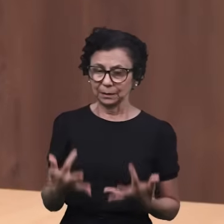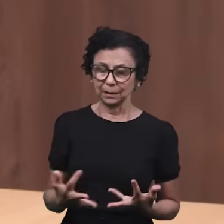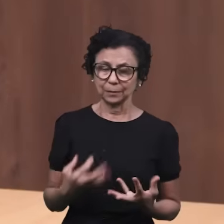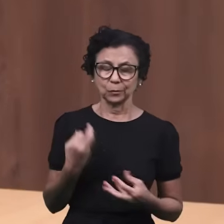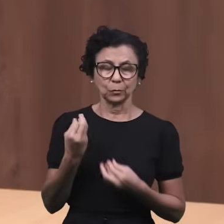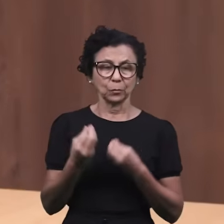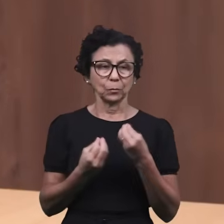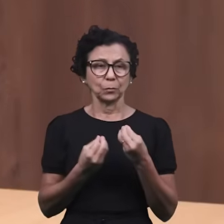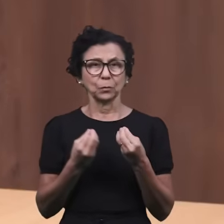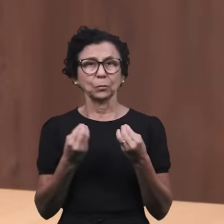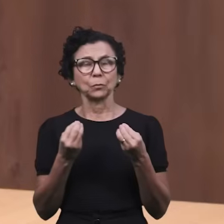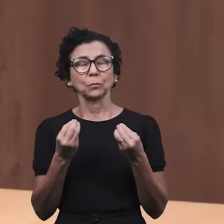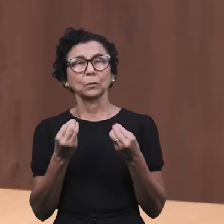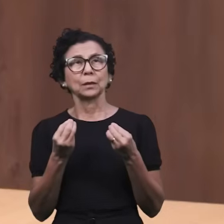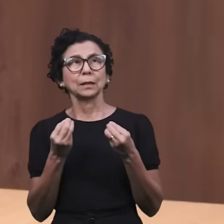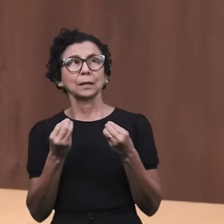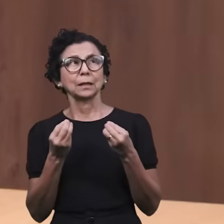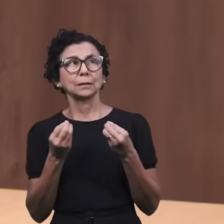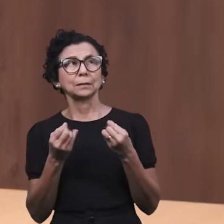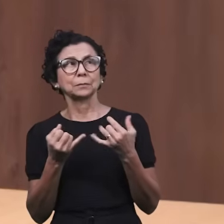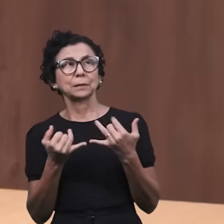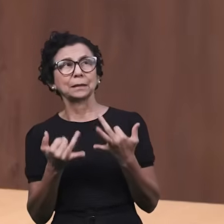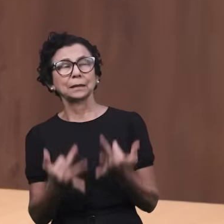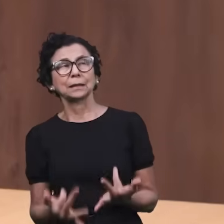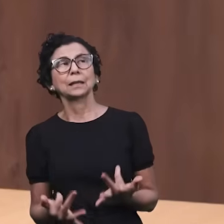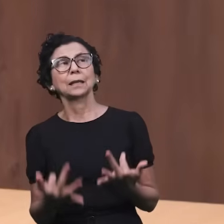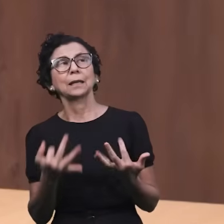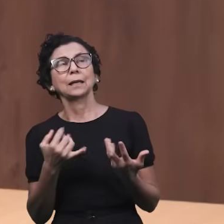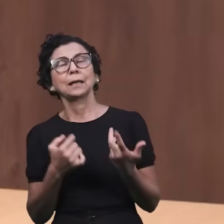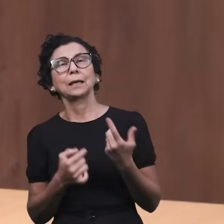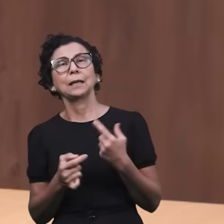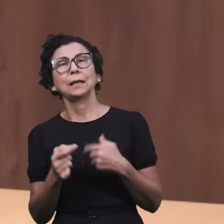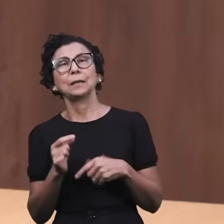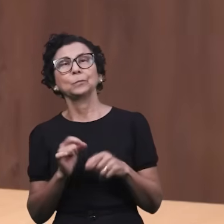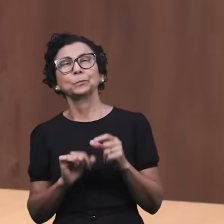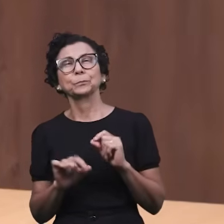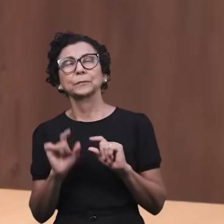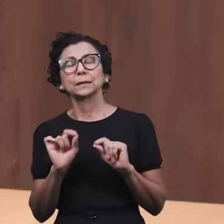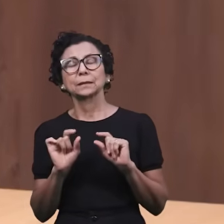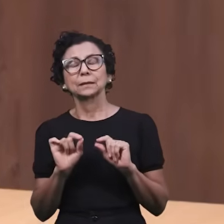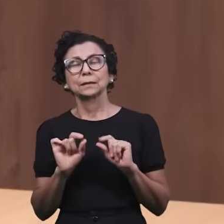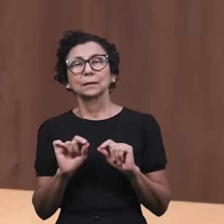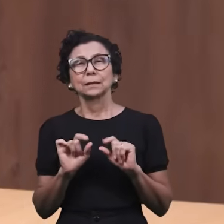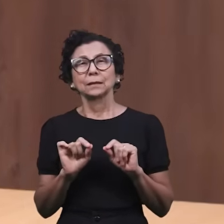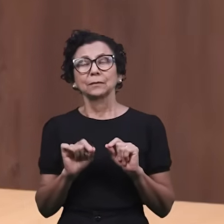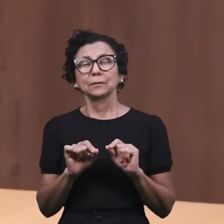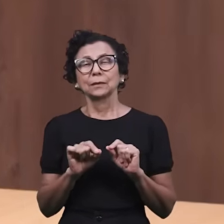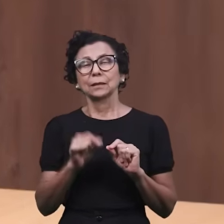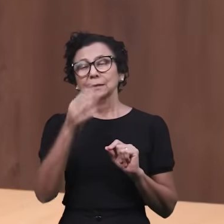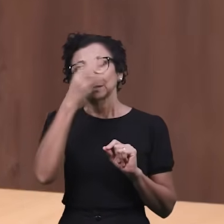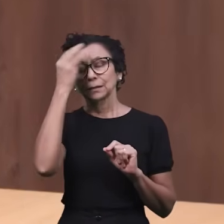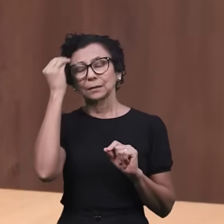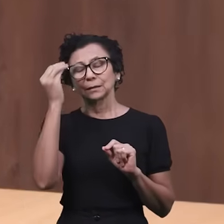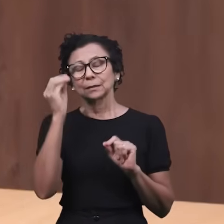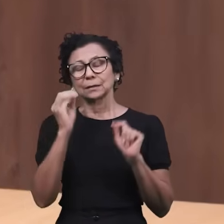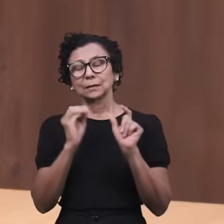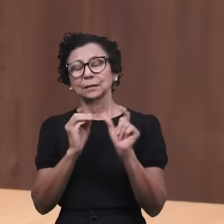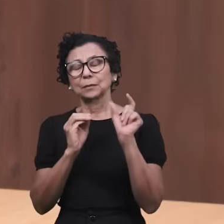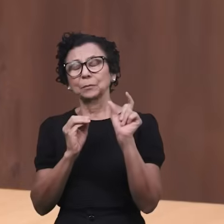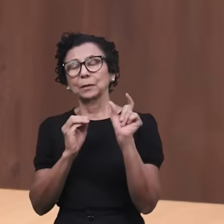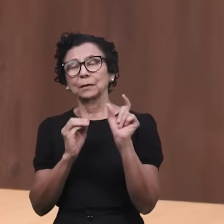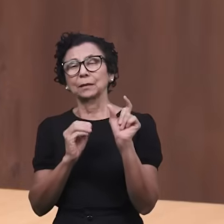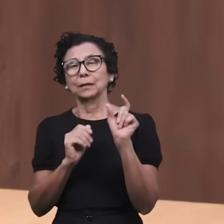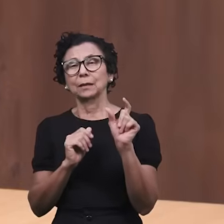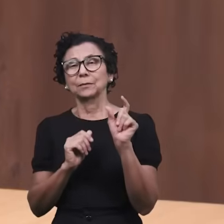vamos dizer assim, você não, a palavra está faltando, você